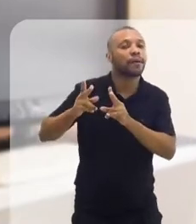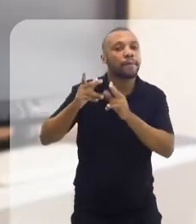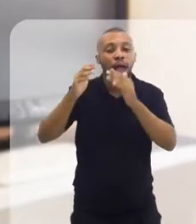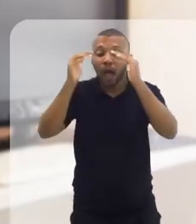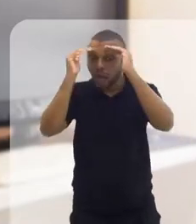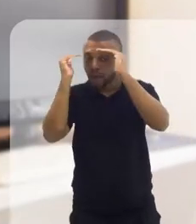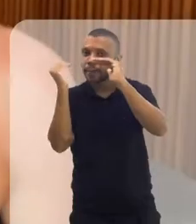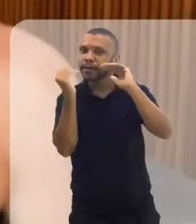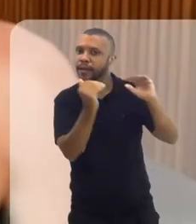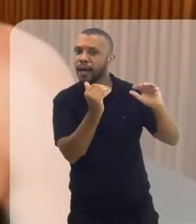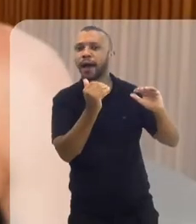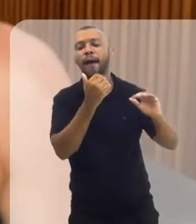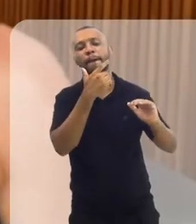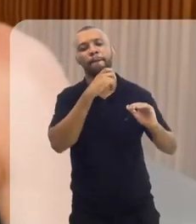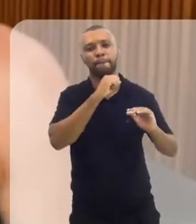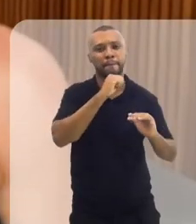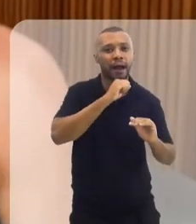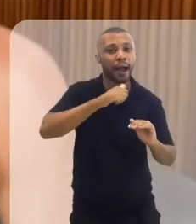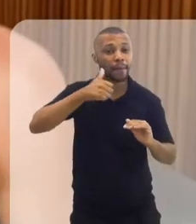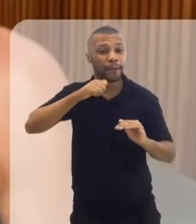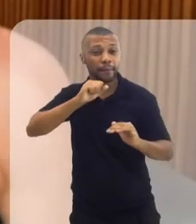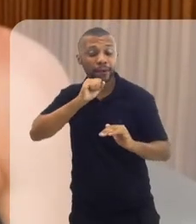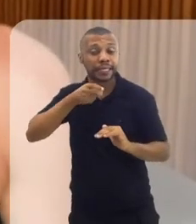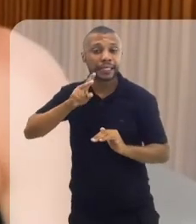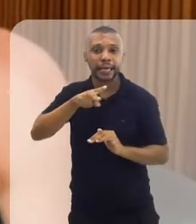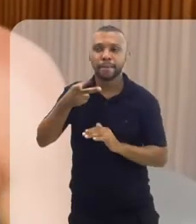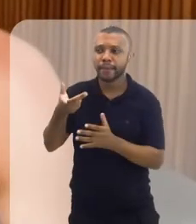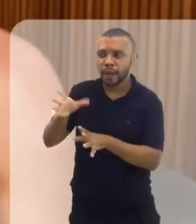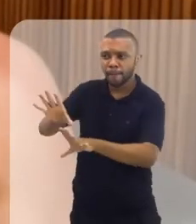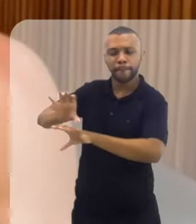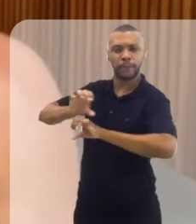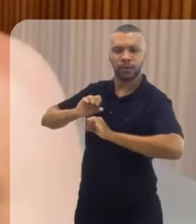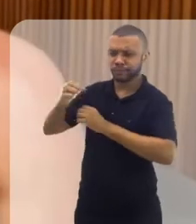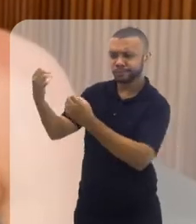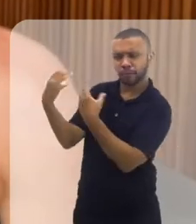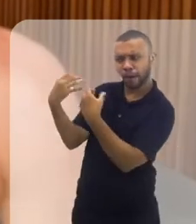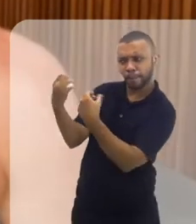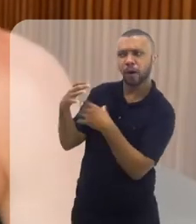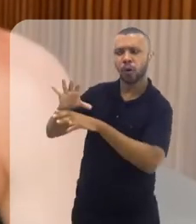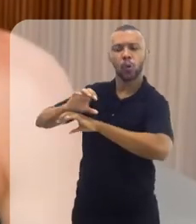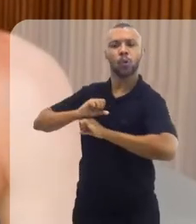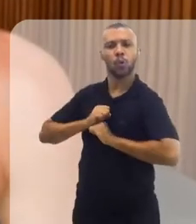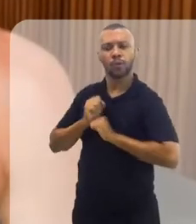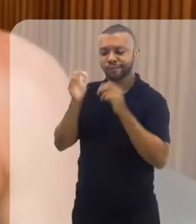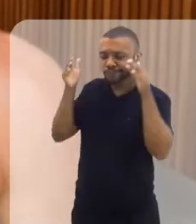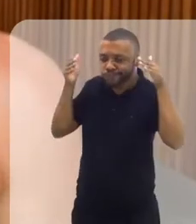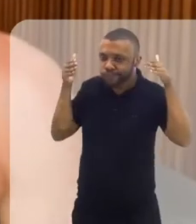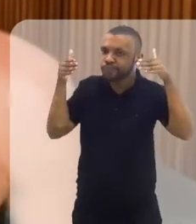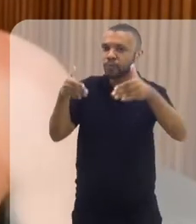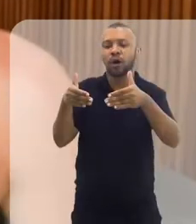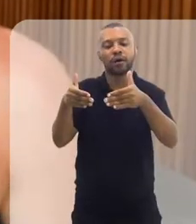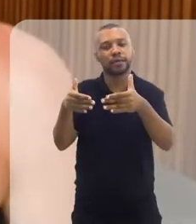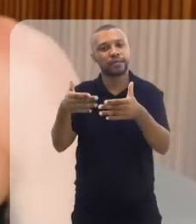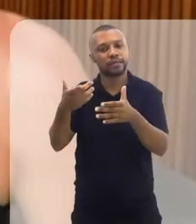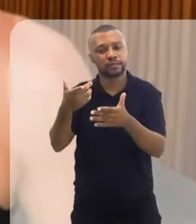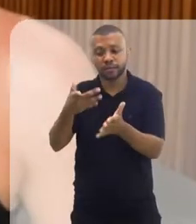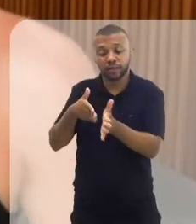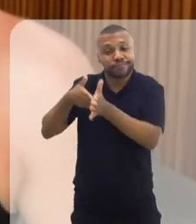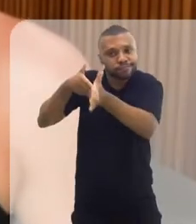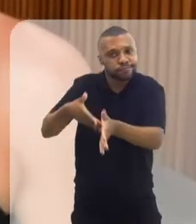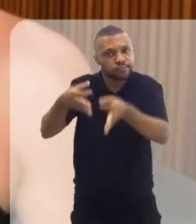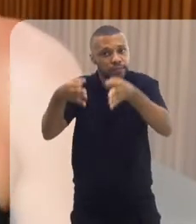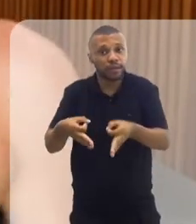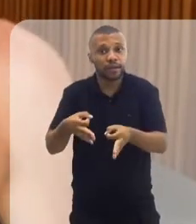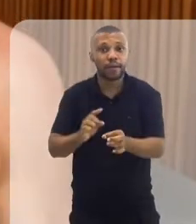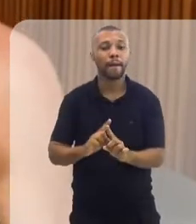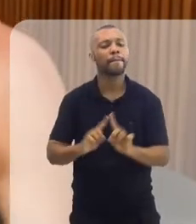muito respeitosos com eles, né? Sempre levar os ensinamentos que eles me deram, todas essas questões, muito afinco. Mas